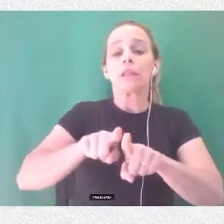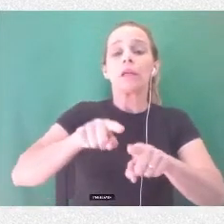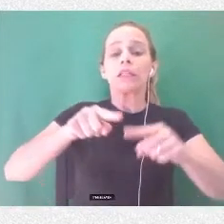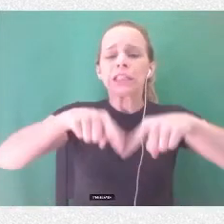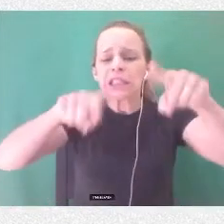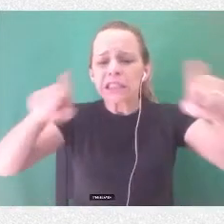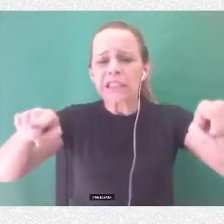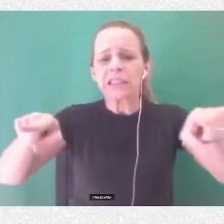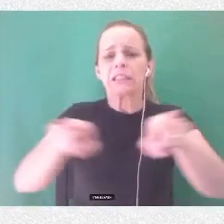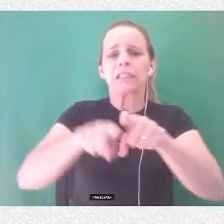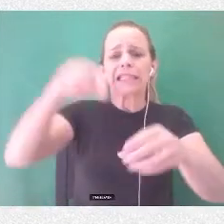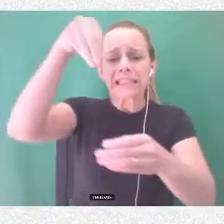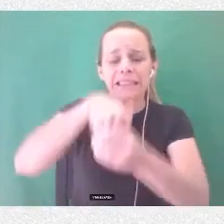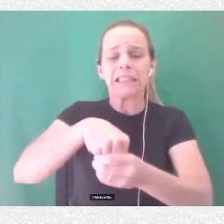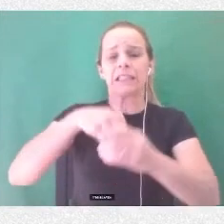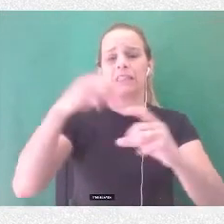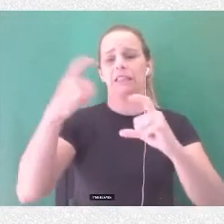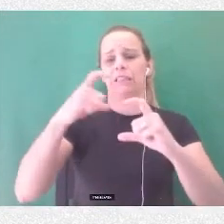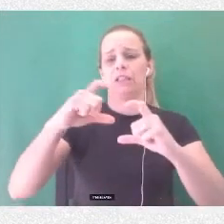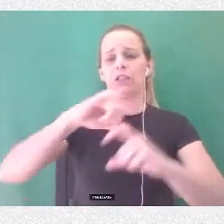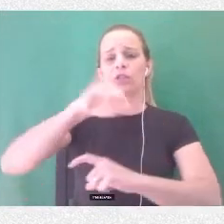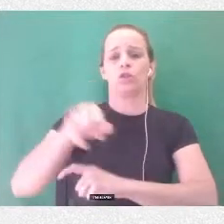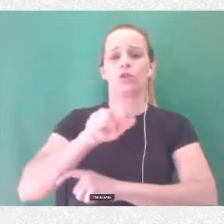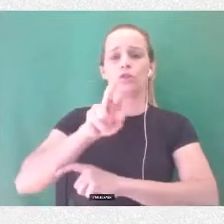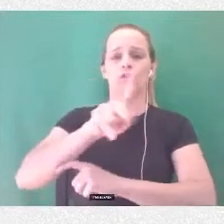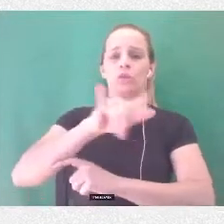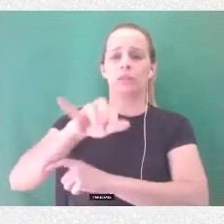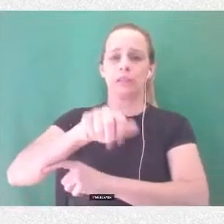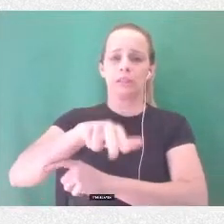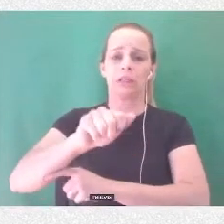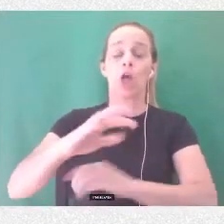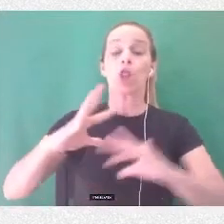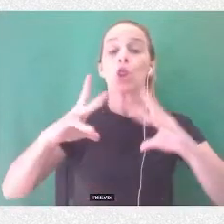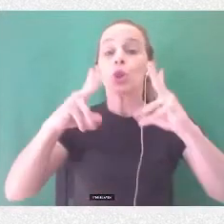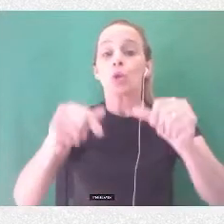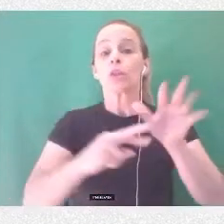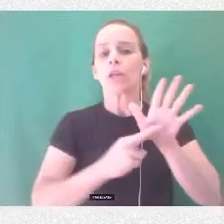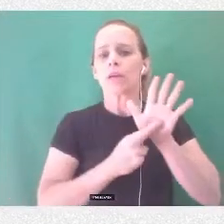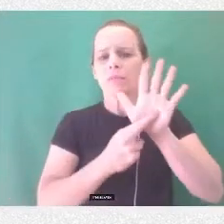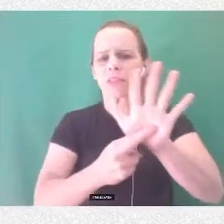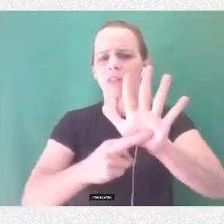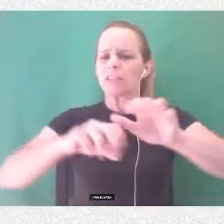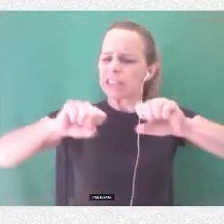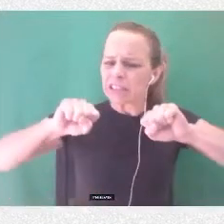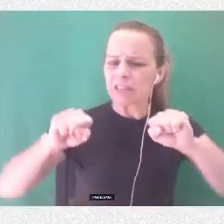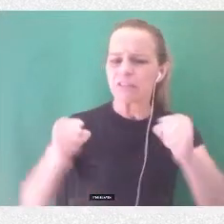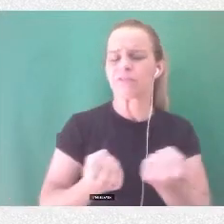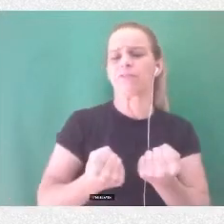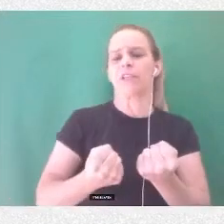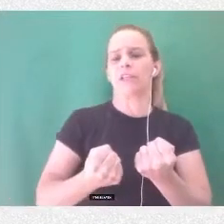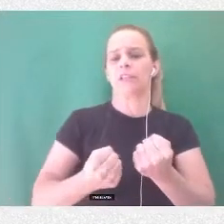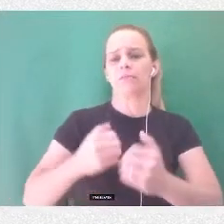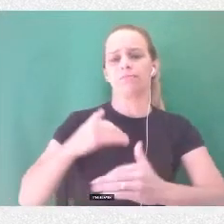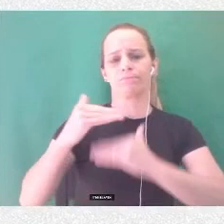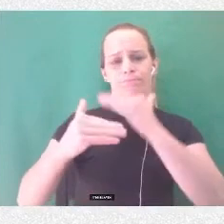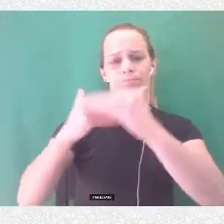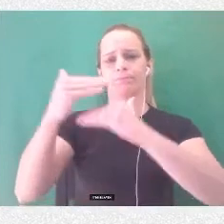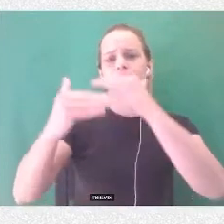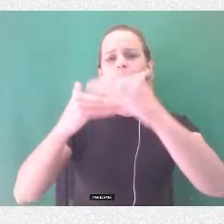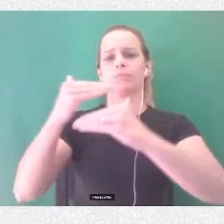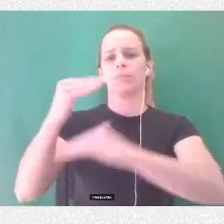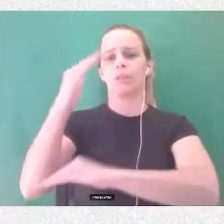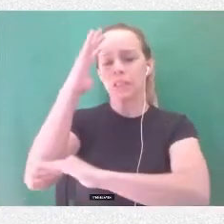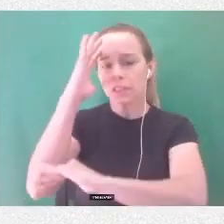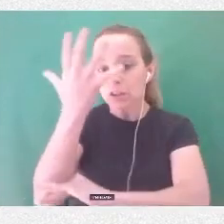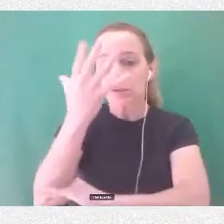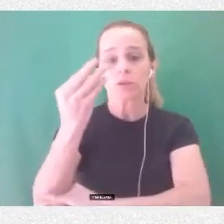Pfizer, a tudo aquilo que vocês representam na defesa e na construção de soluções através da